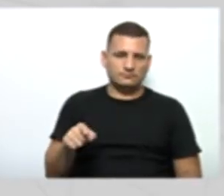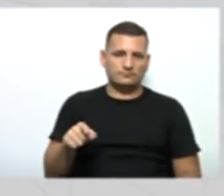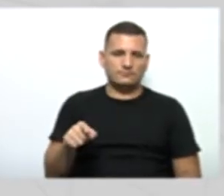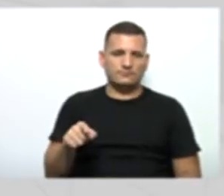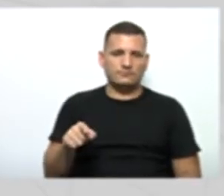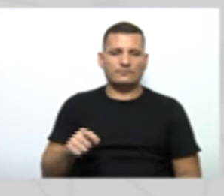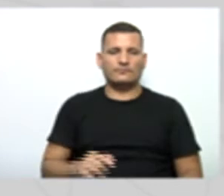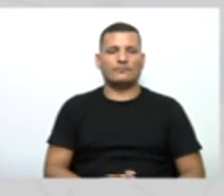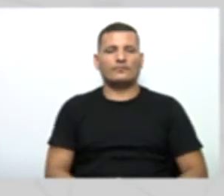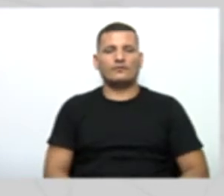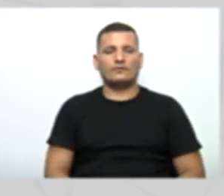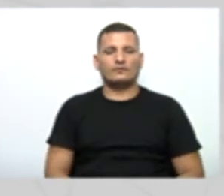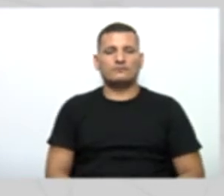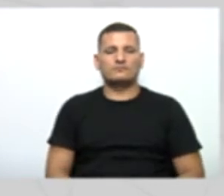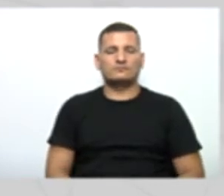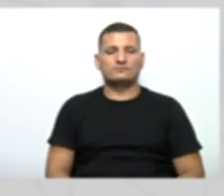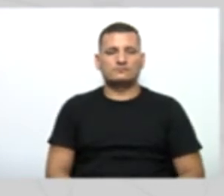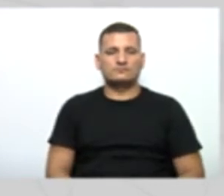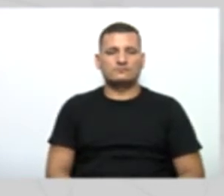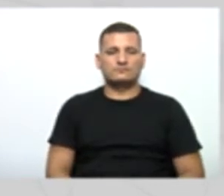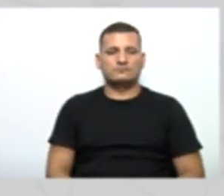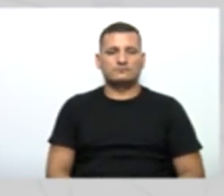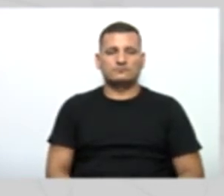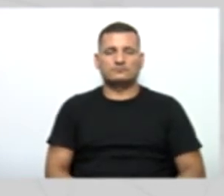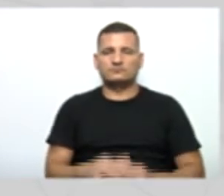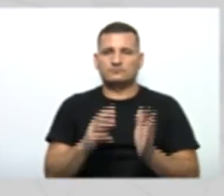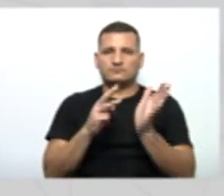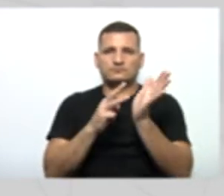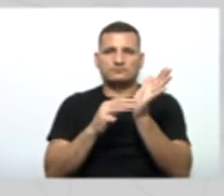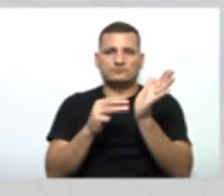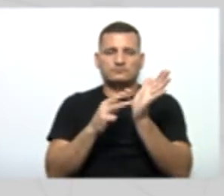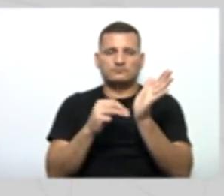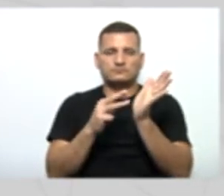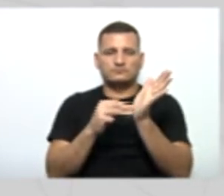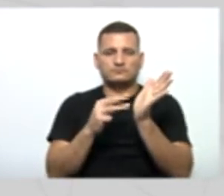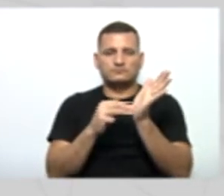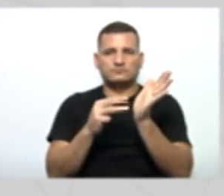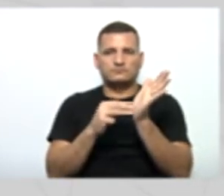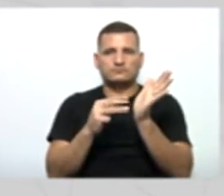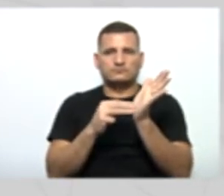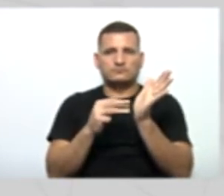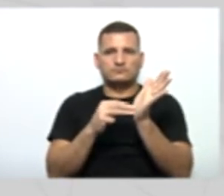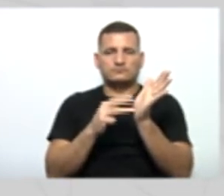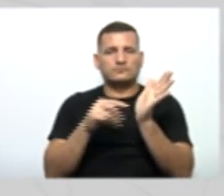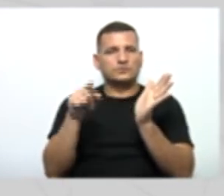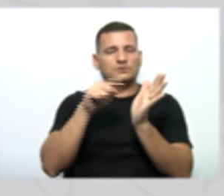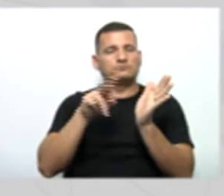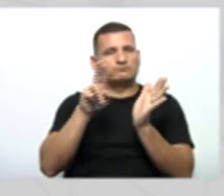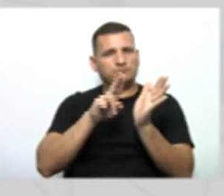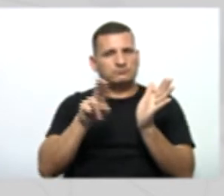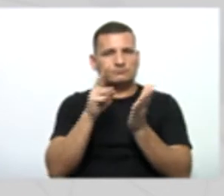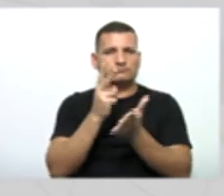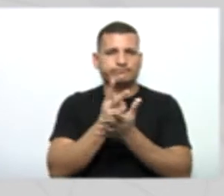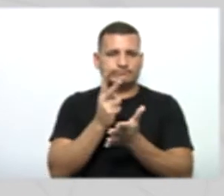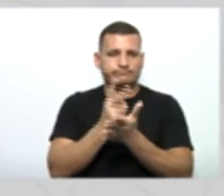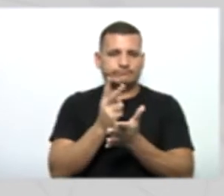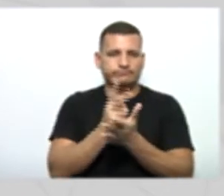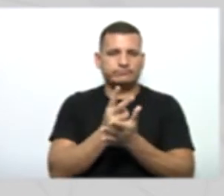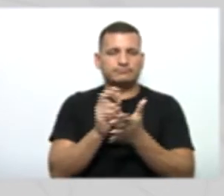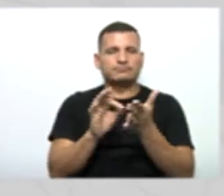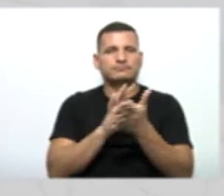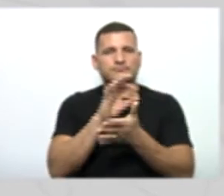Gente, esses métodos aqui, ó, vocês vão utilizar com muita frequência.